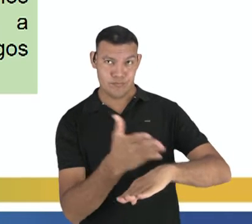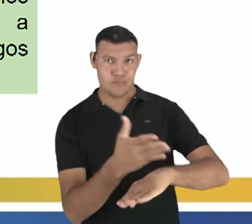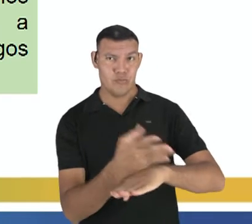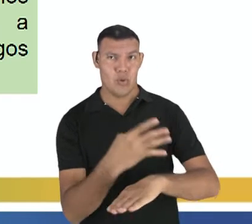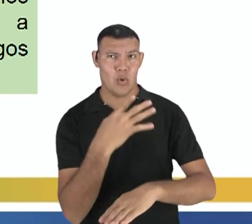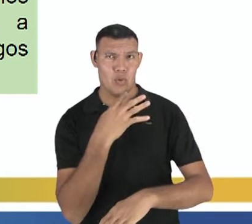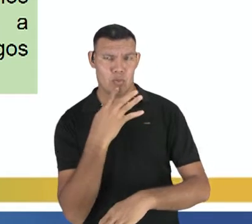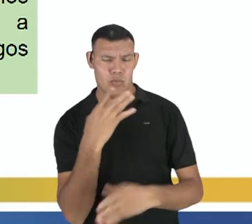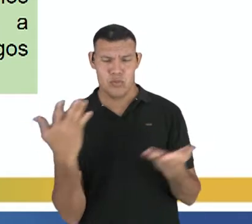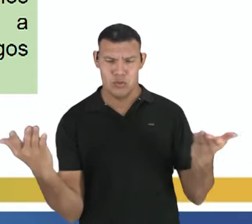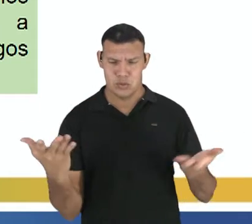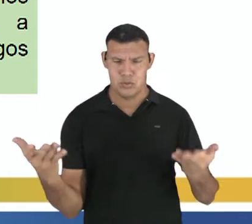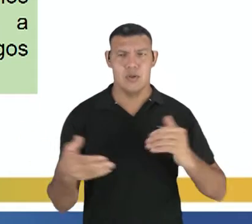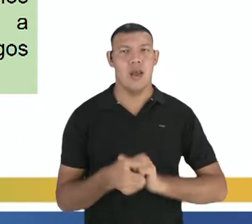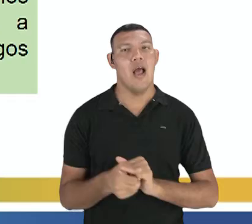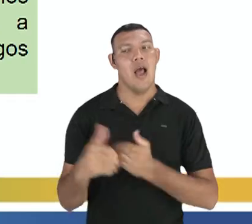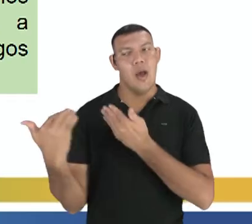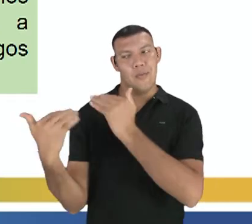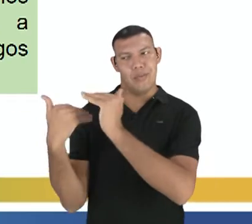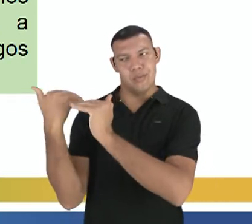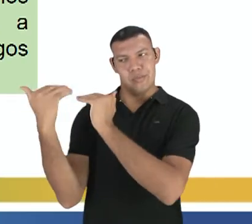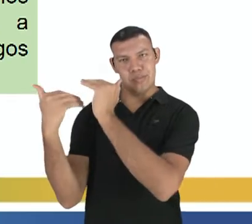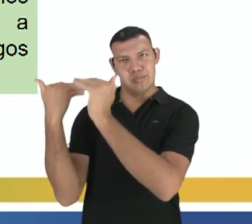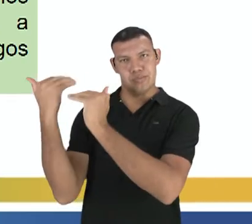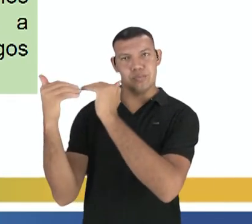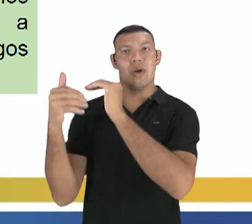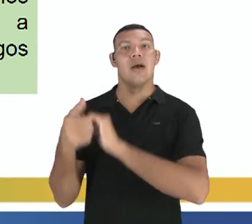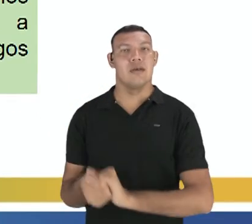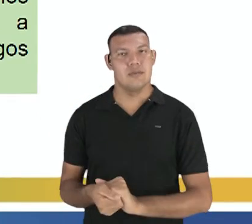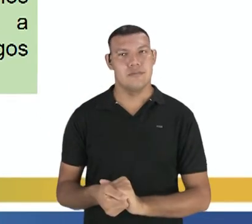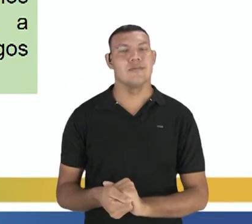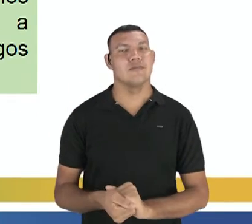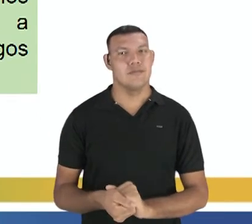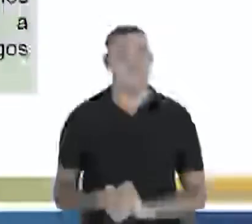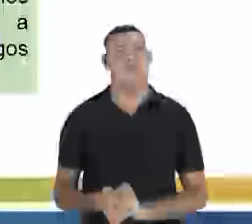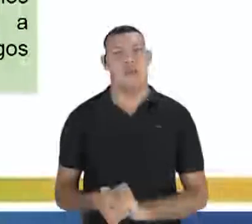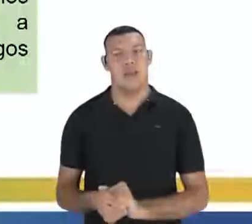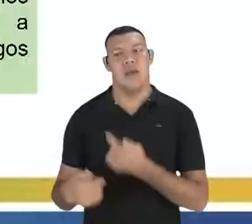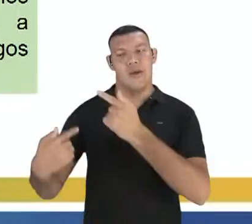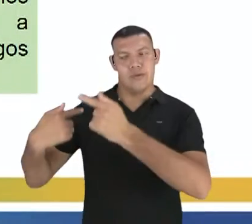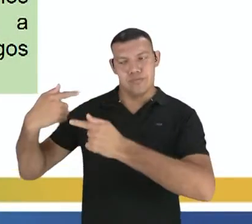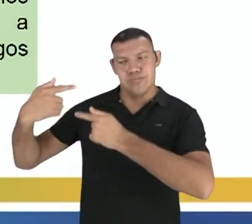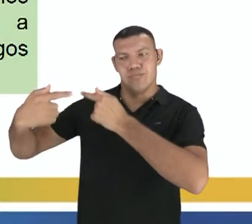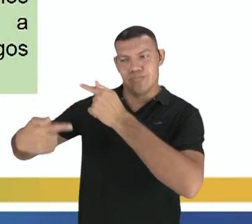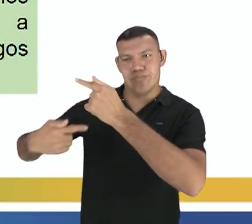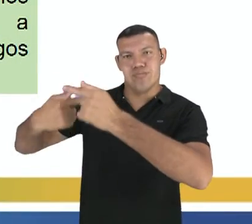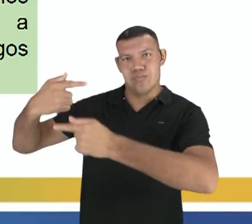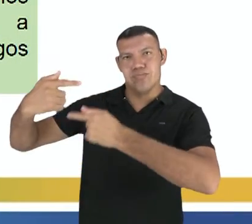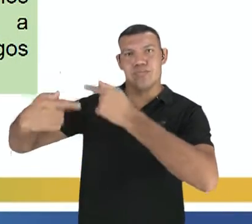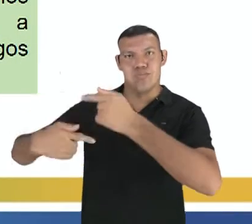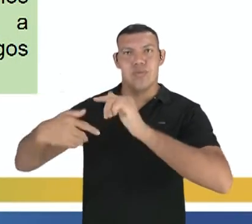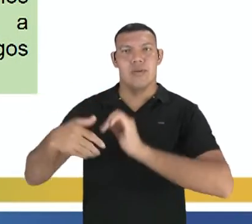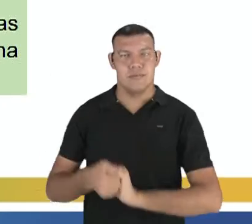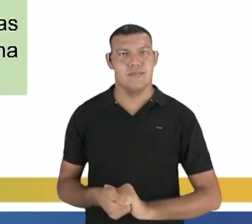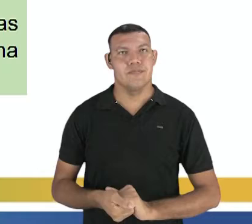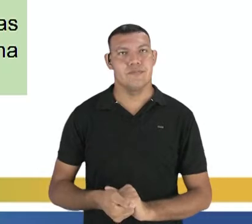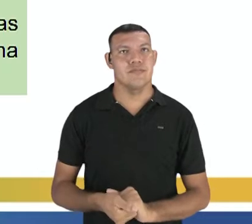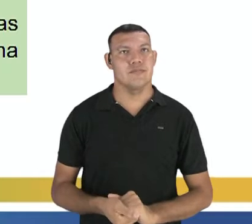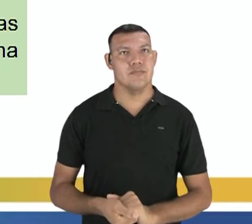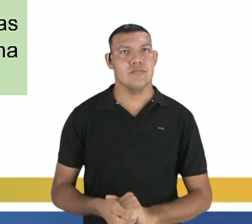nós conhecemos, se desenvolveram por meio de ancestrais, né? Ou animais mais